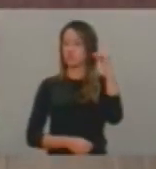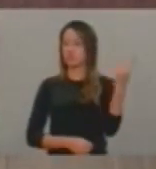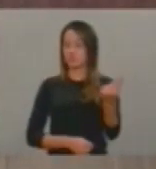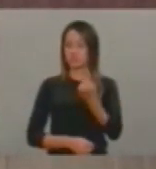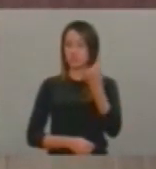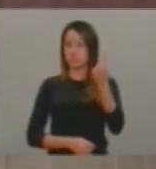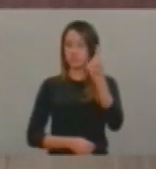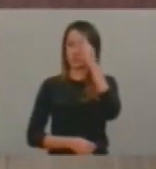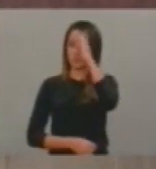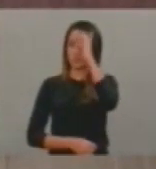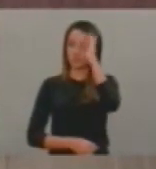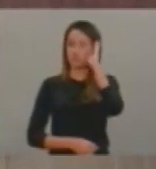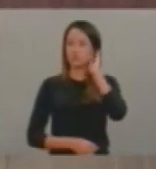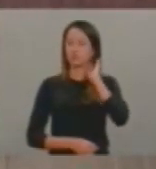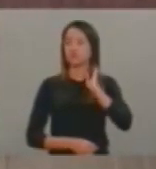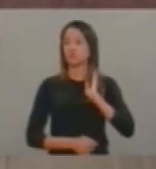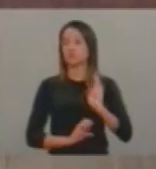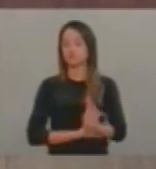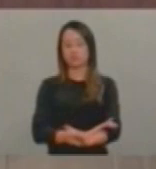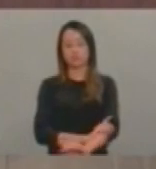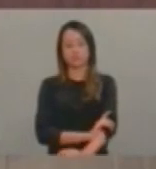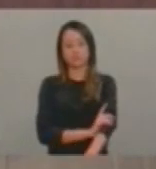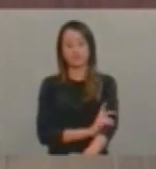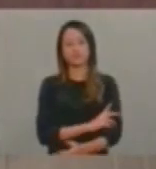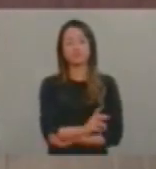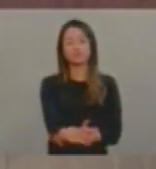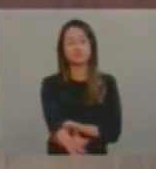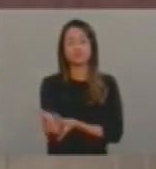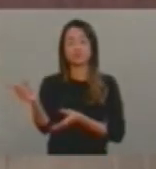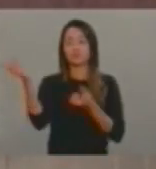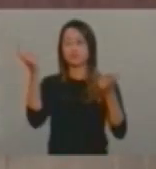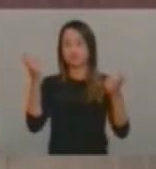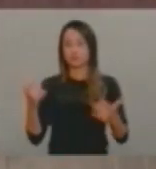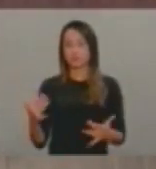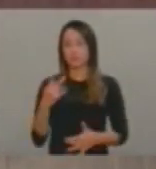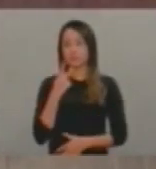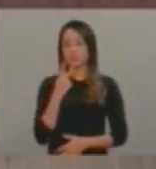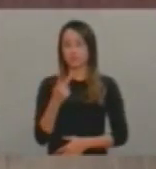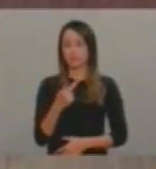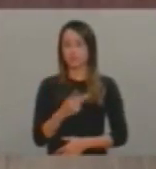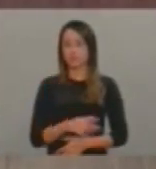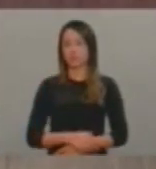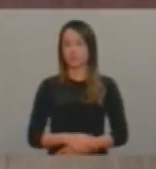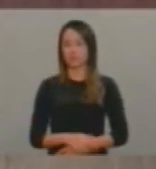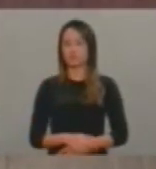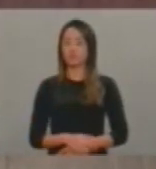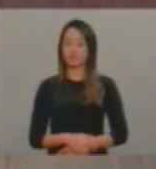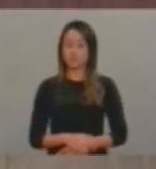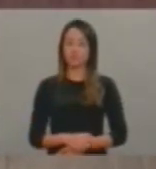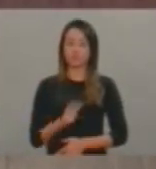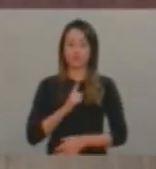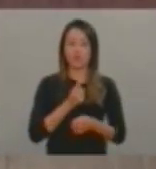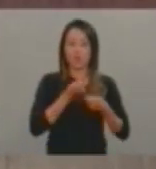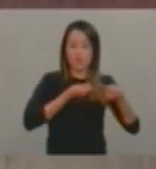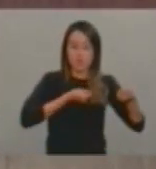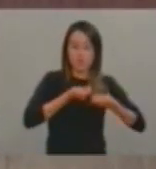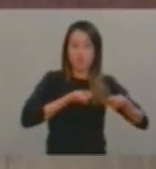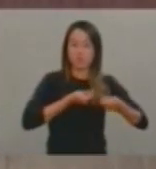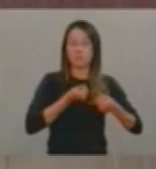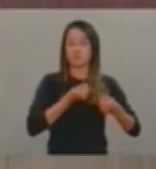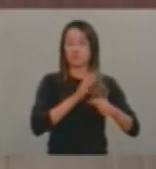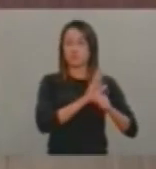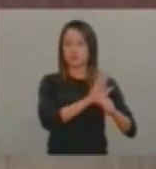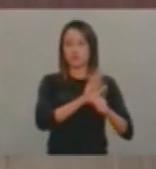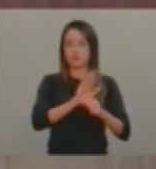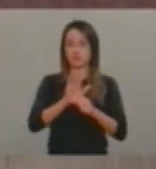todas. Vossa Excelência sugere o que Vossa Excelência falou pela manhã, de que o plano de cultura esteja atento à economia solidária, de que o